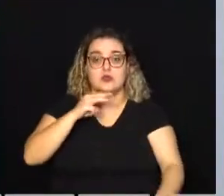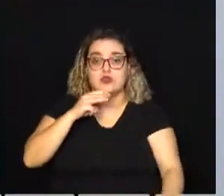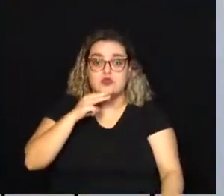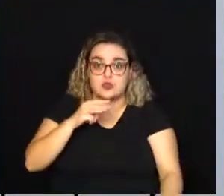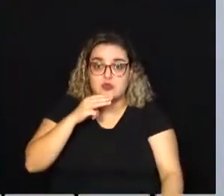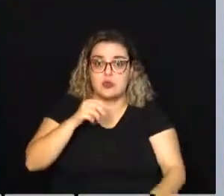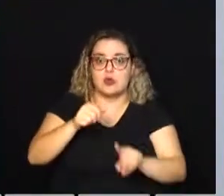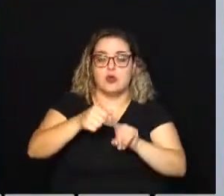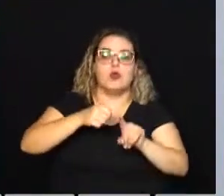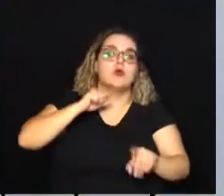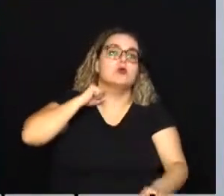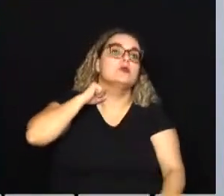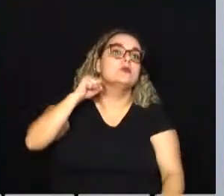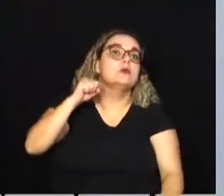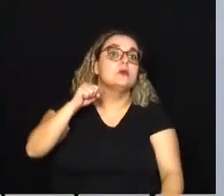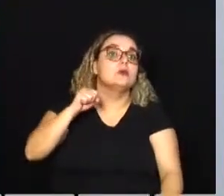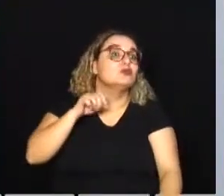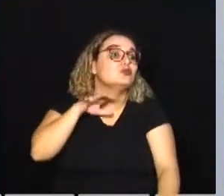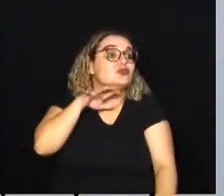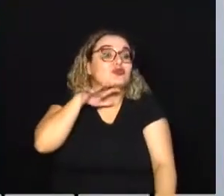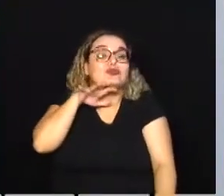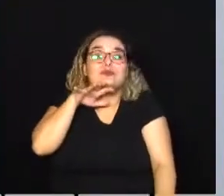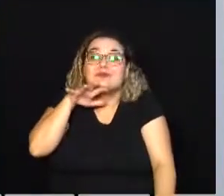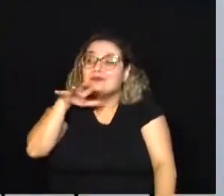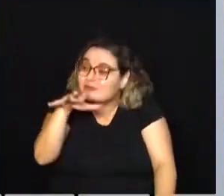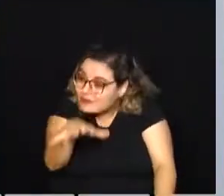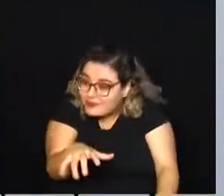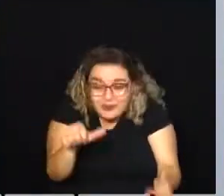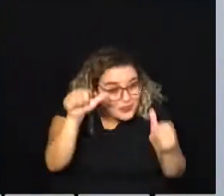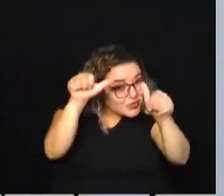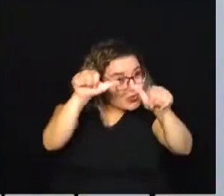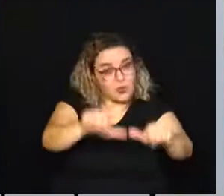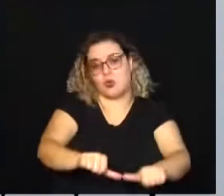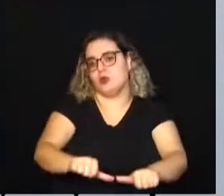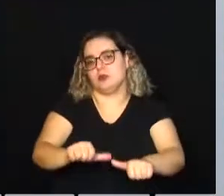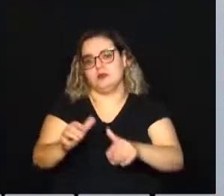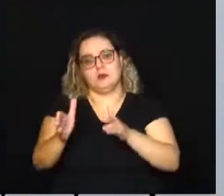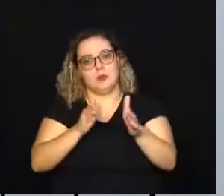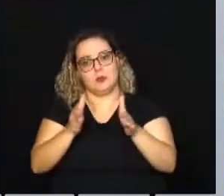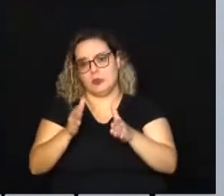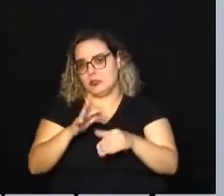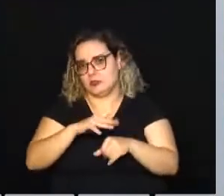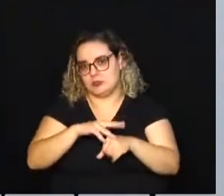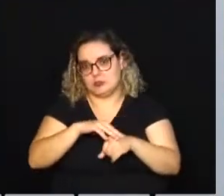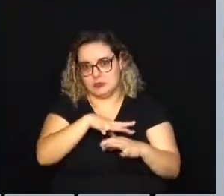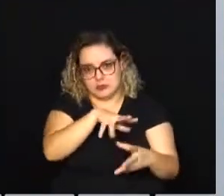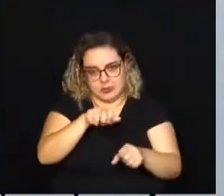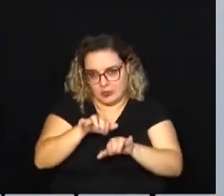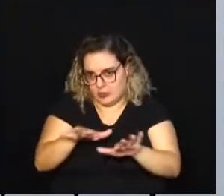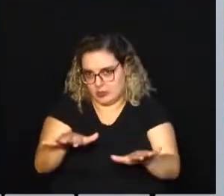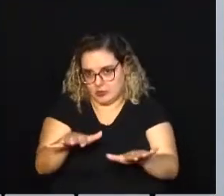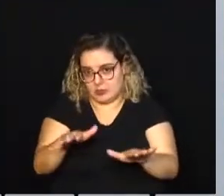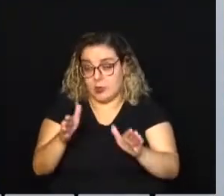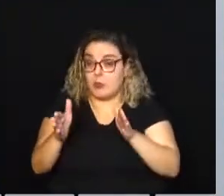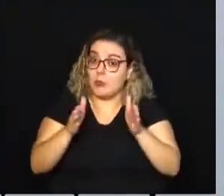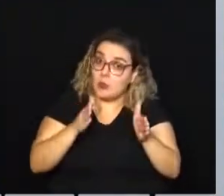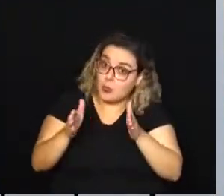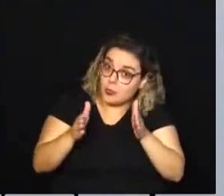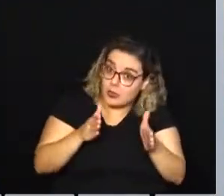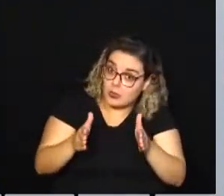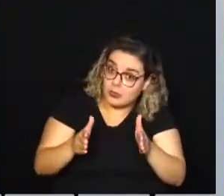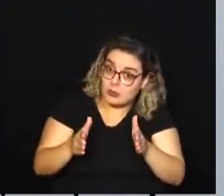de abril serão os piores momentos da pandemia no nosso país, né? Momento em que,